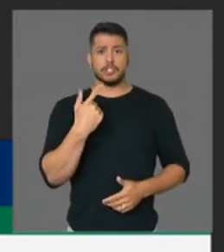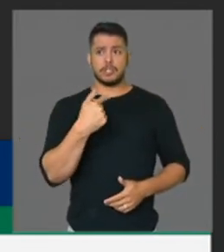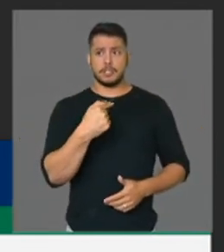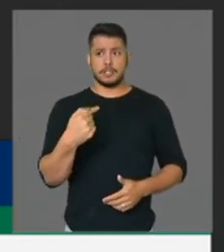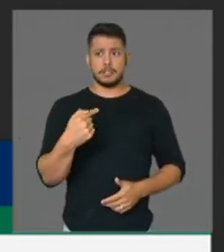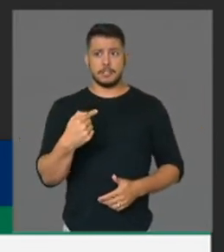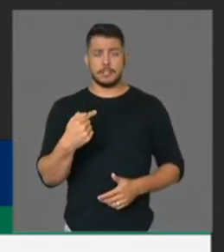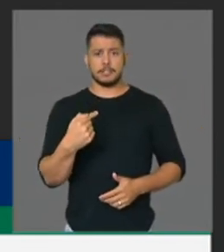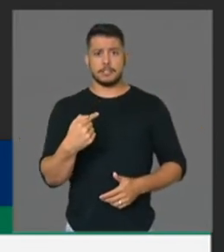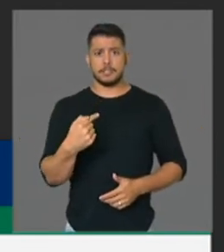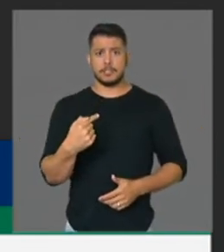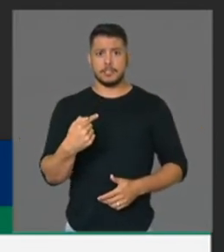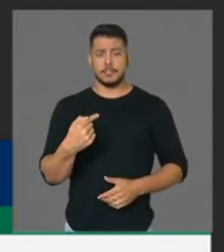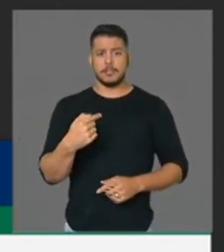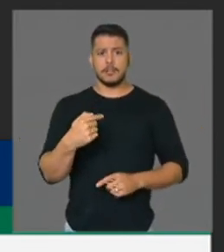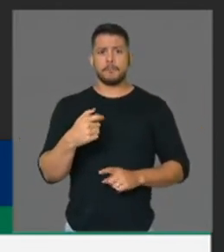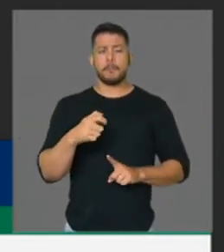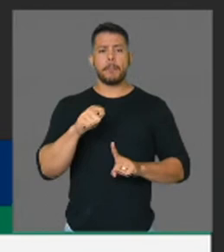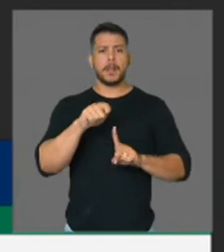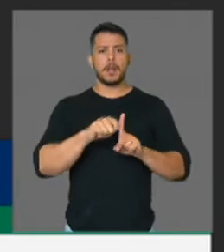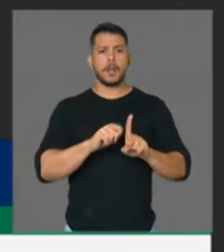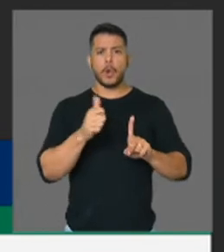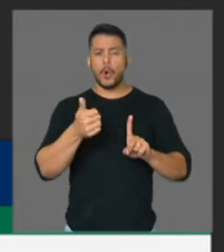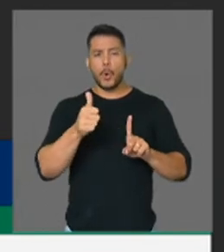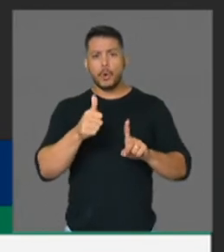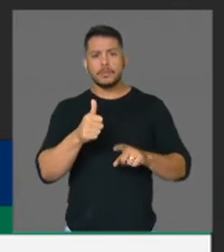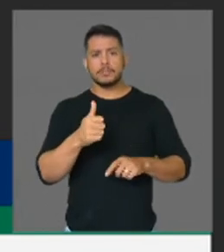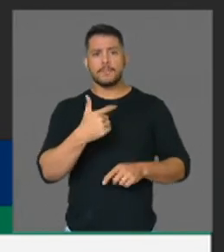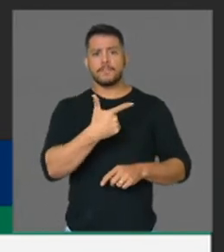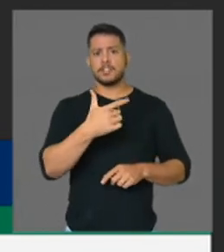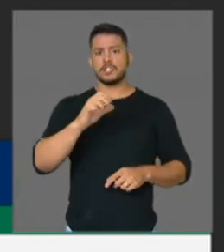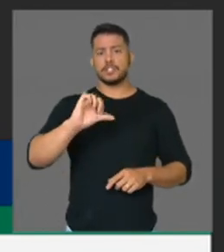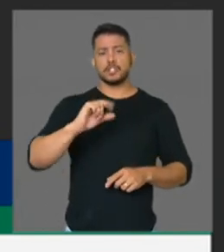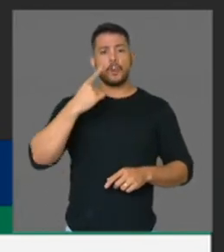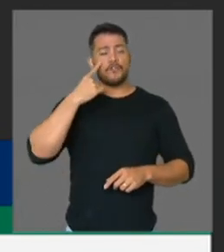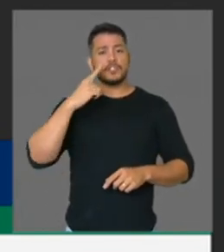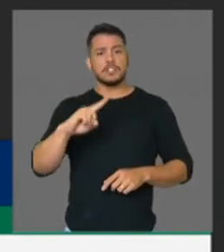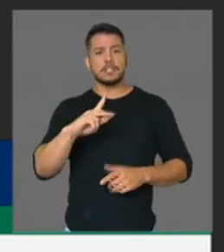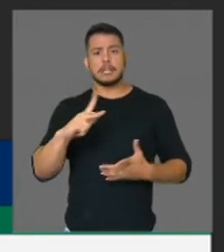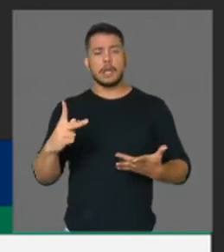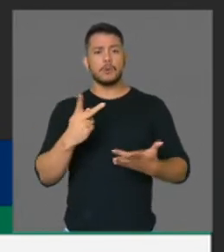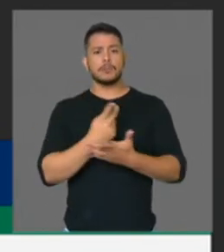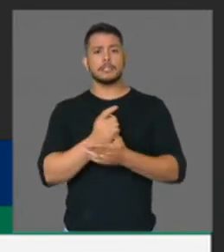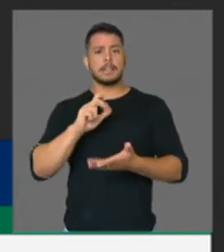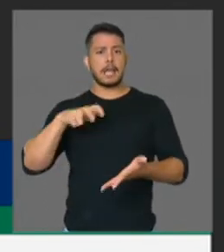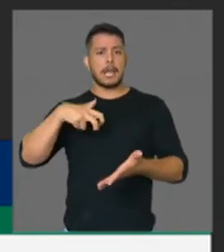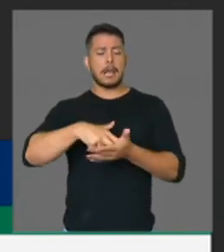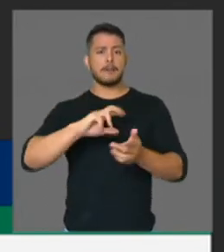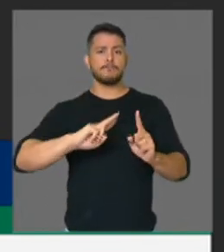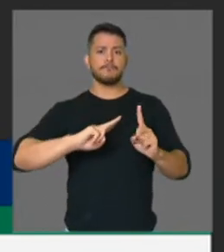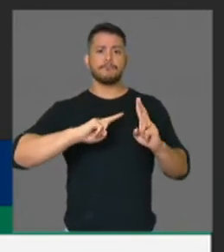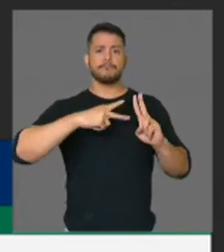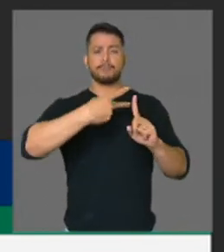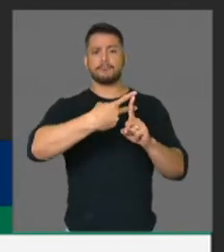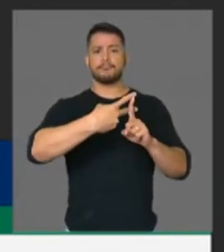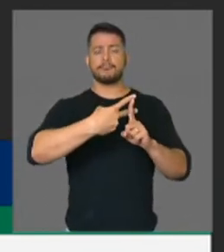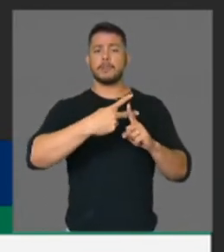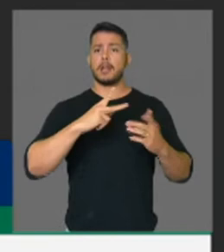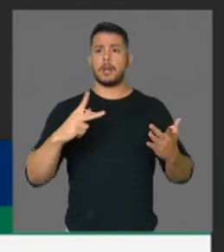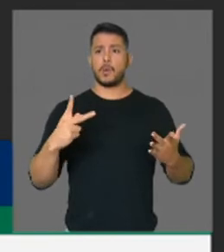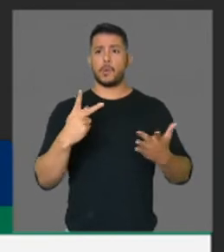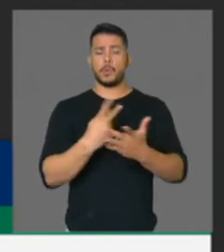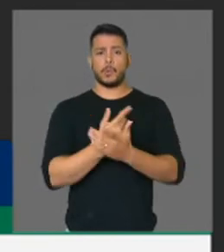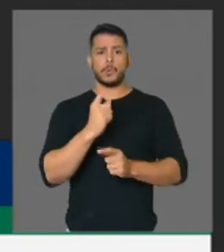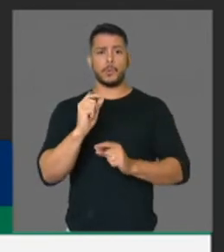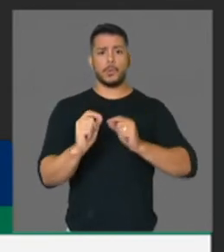11 meses e 29 dias, ele tem uma pena e no estalar de dedos ele triplica ou muito mais do que isso a